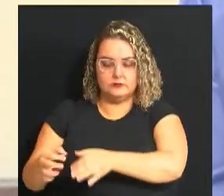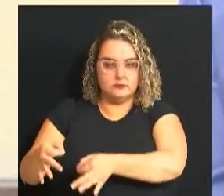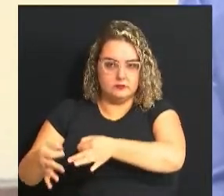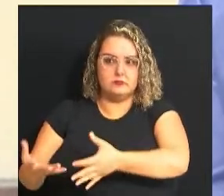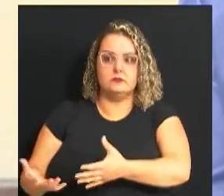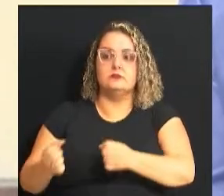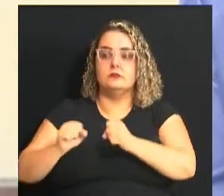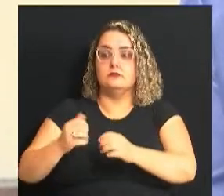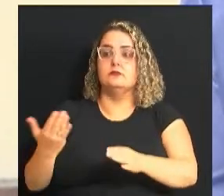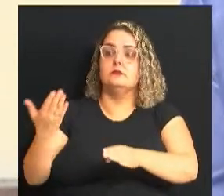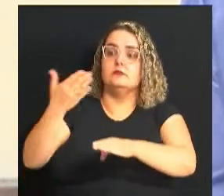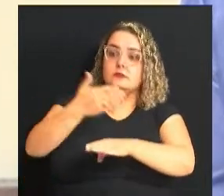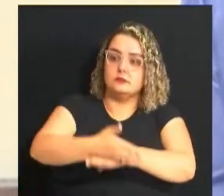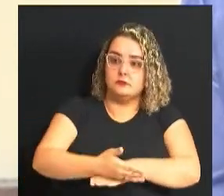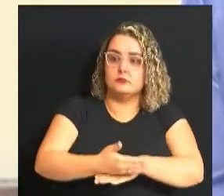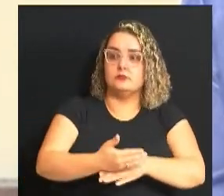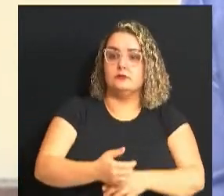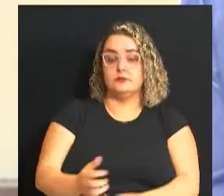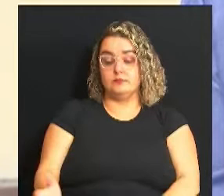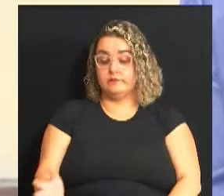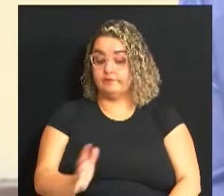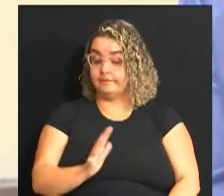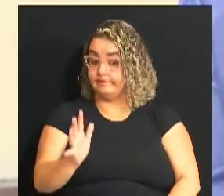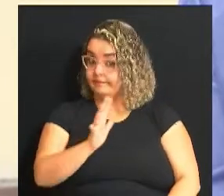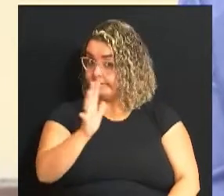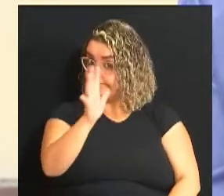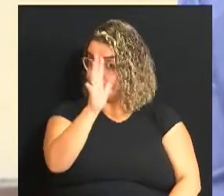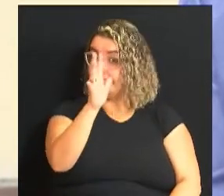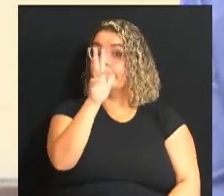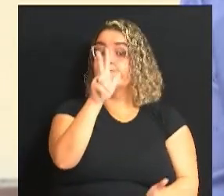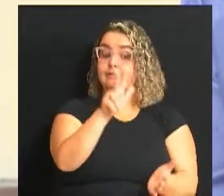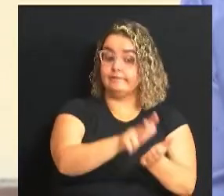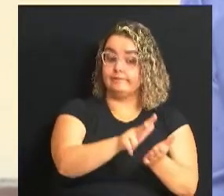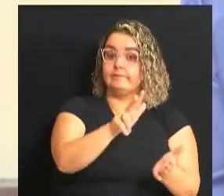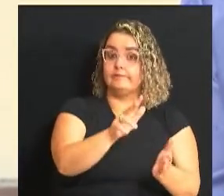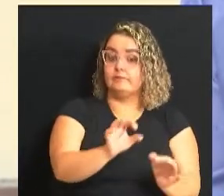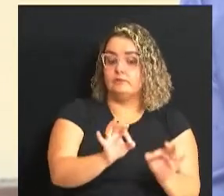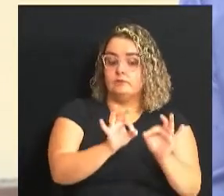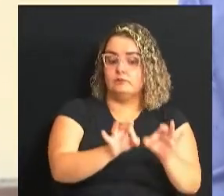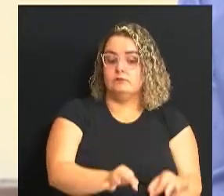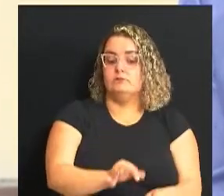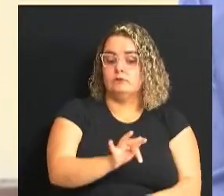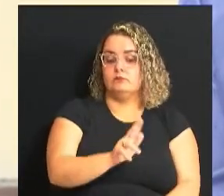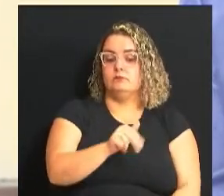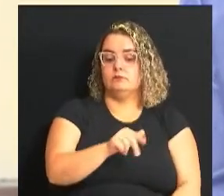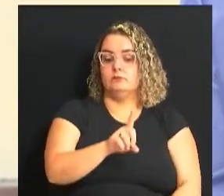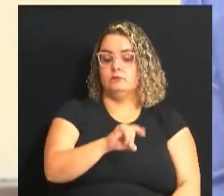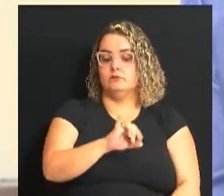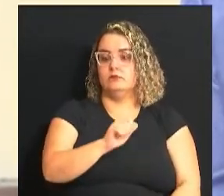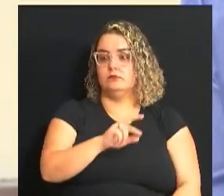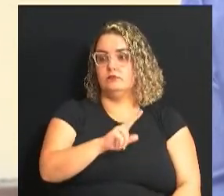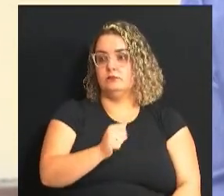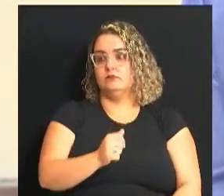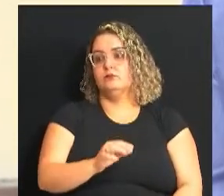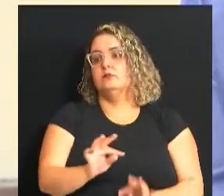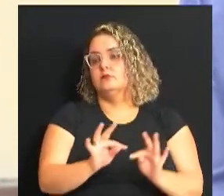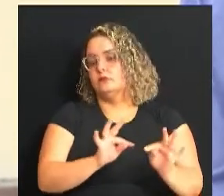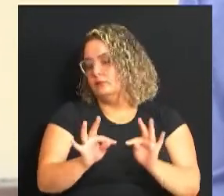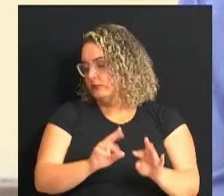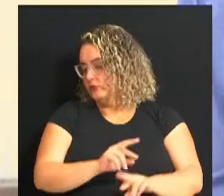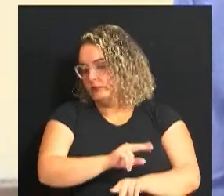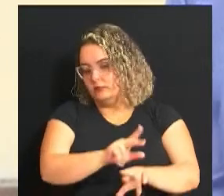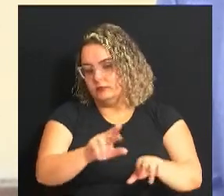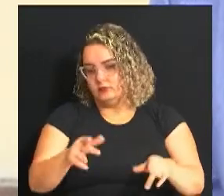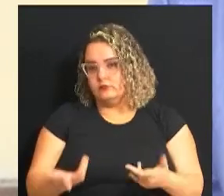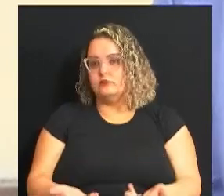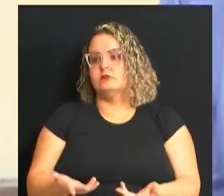processo que é caríssimo de regularização fundiária. Então, estão aqui técnicos lá da